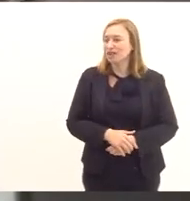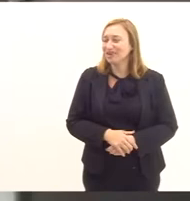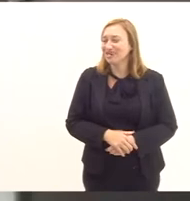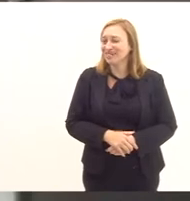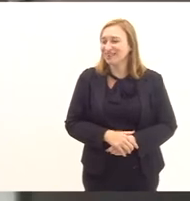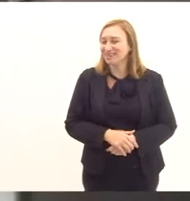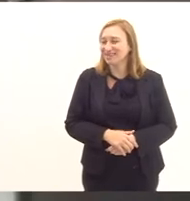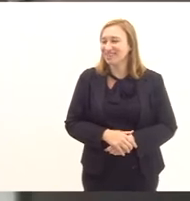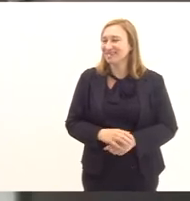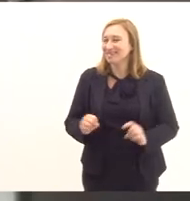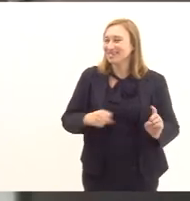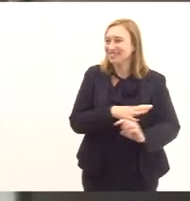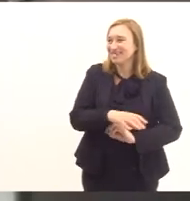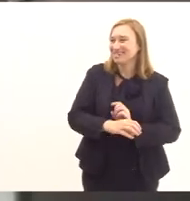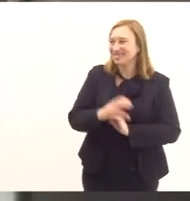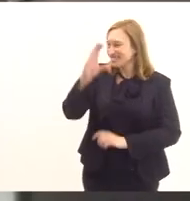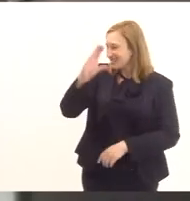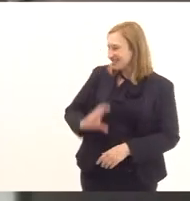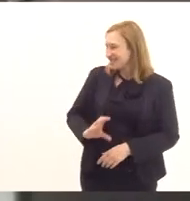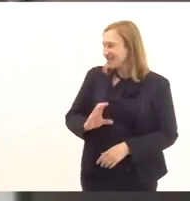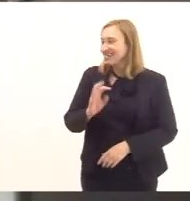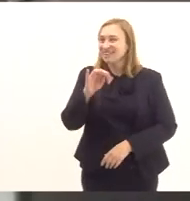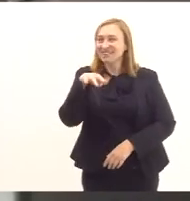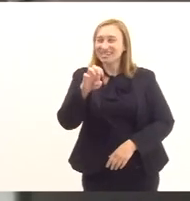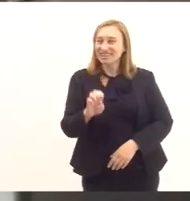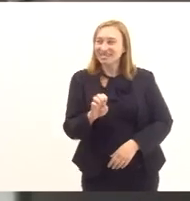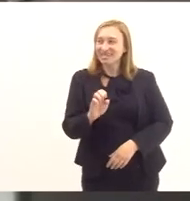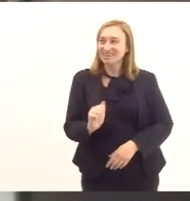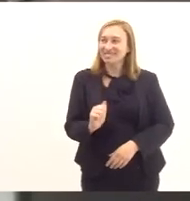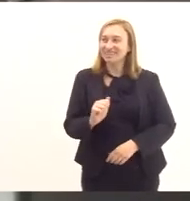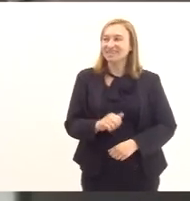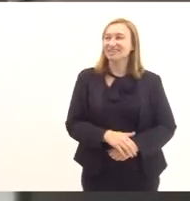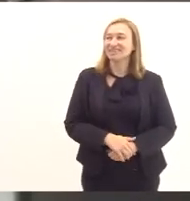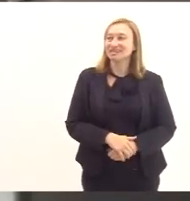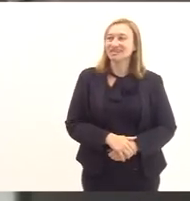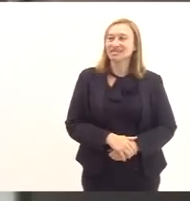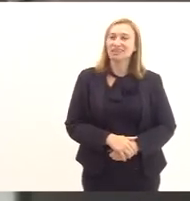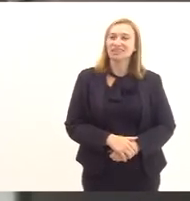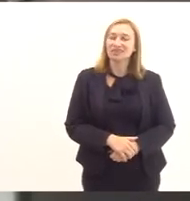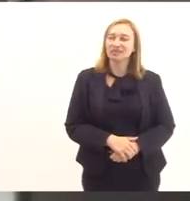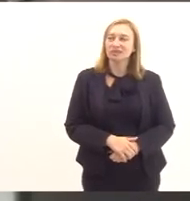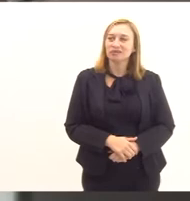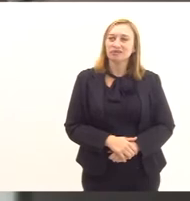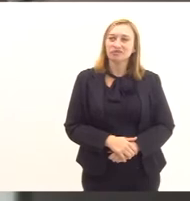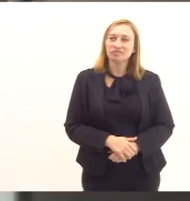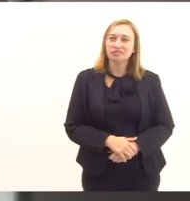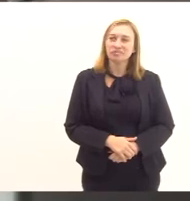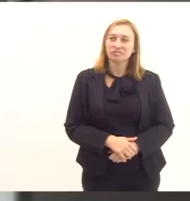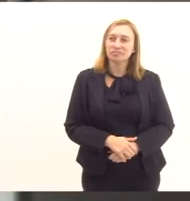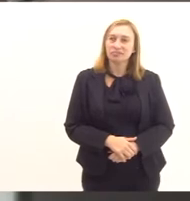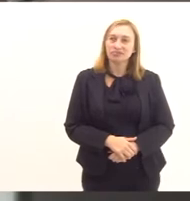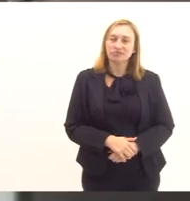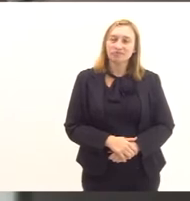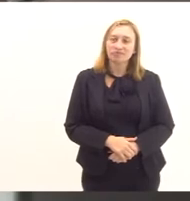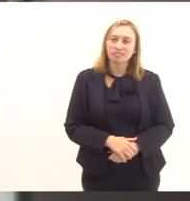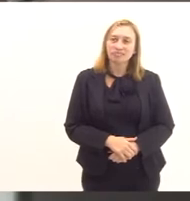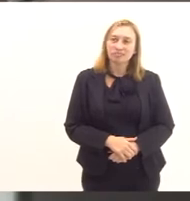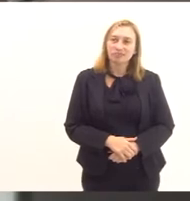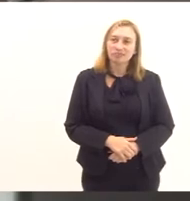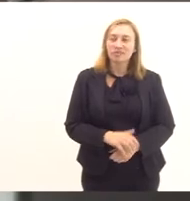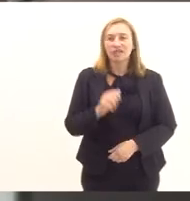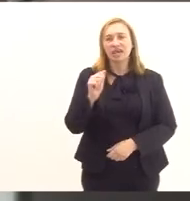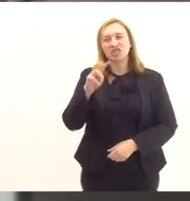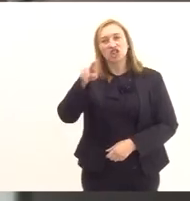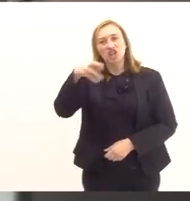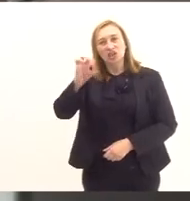sociedade civil que presente e a Tatiana já deixo aqui meu agradecimento pela presença tinha sido um pedido meu também a presença da